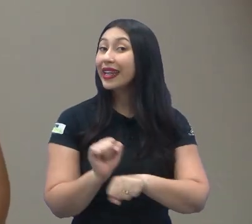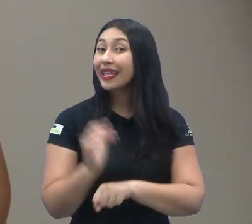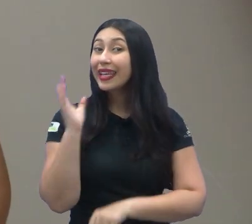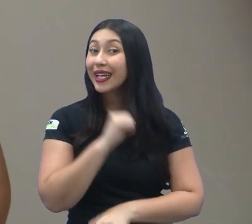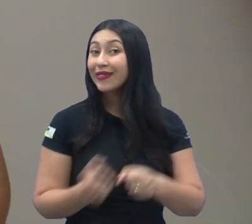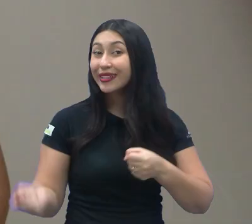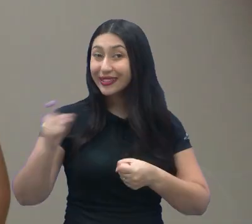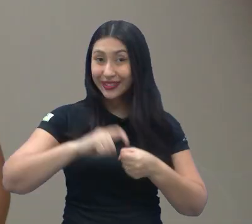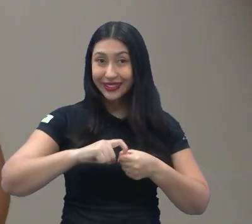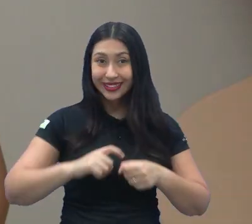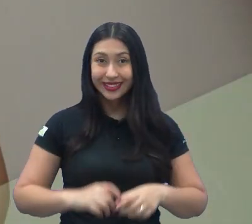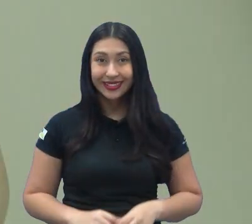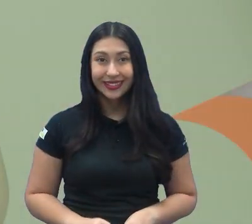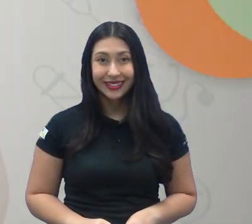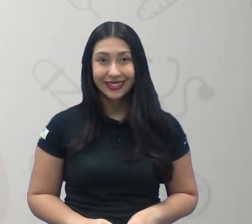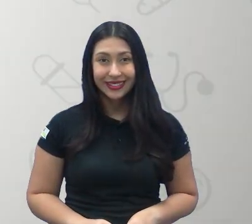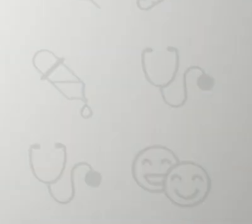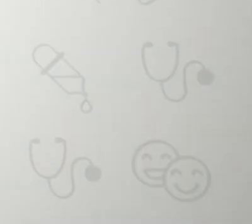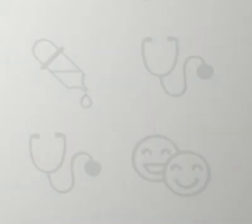voltamos.